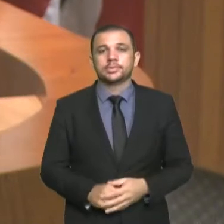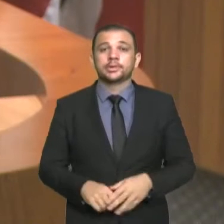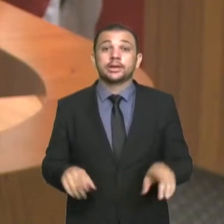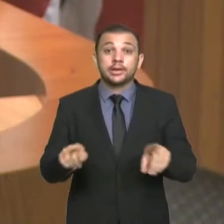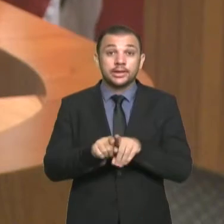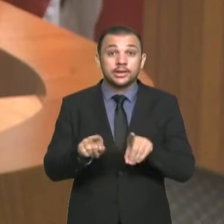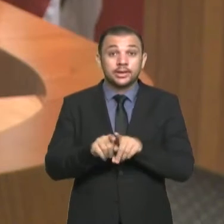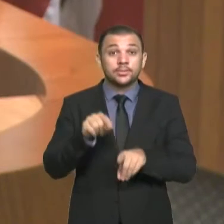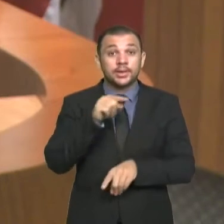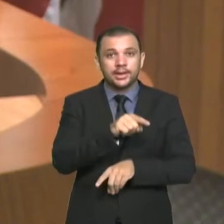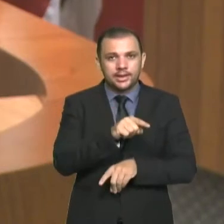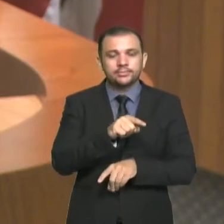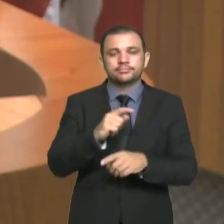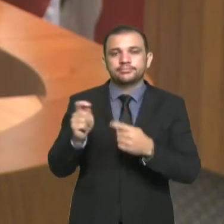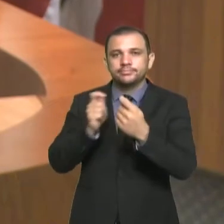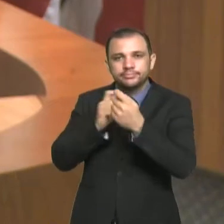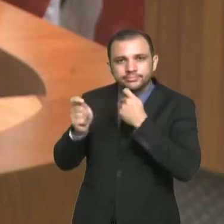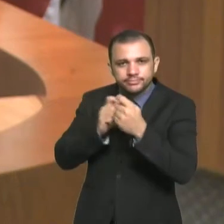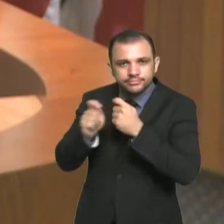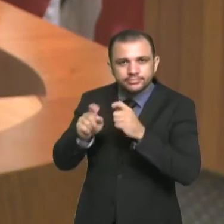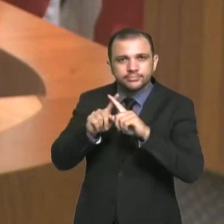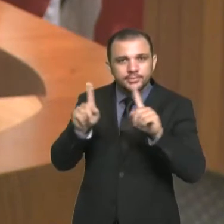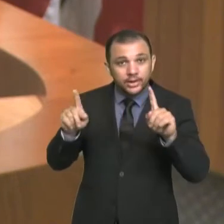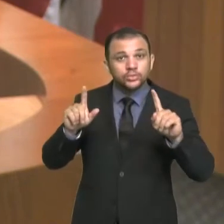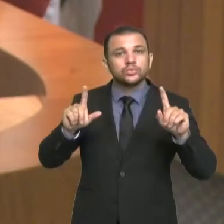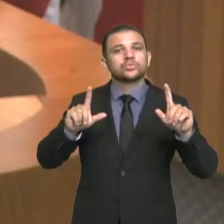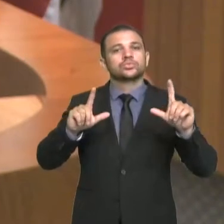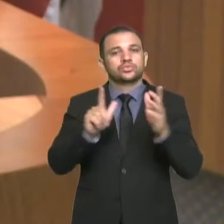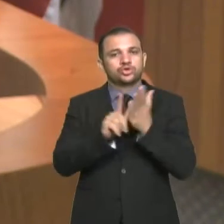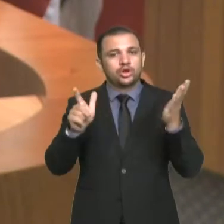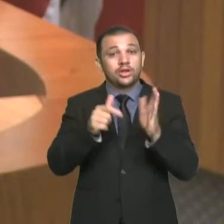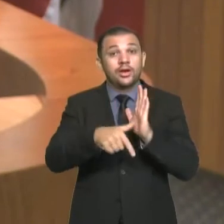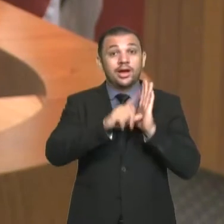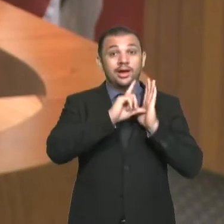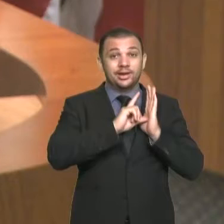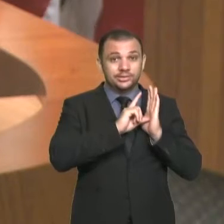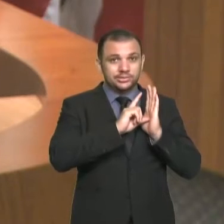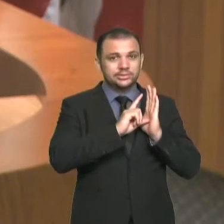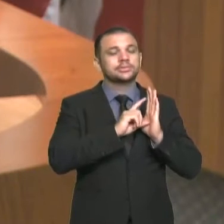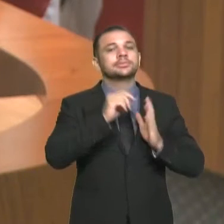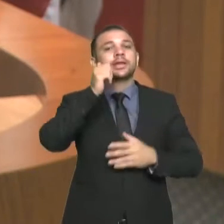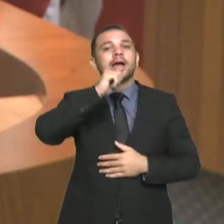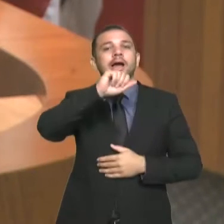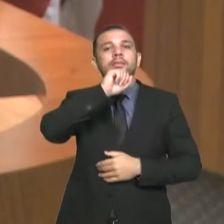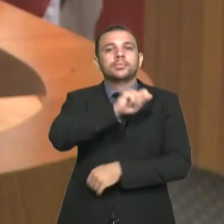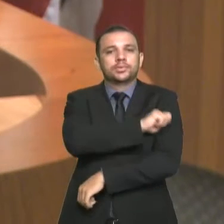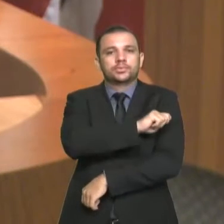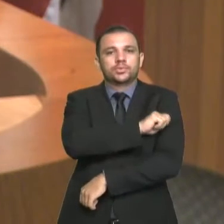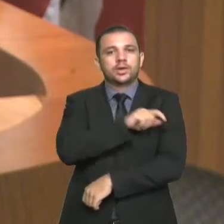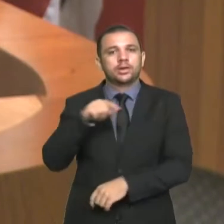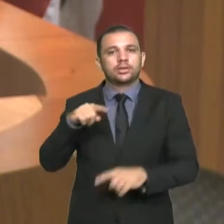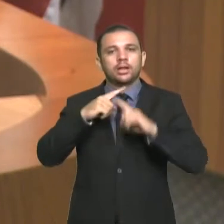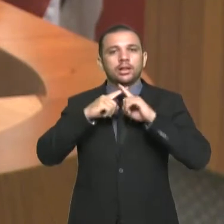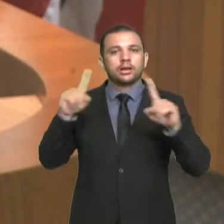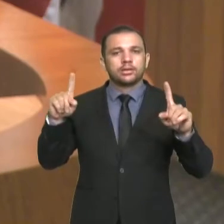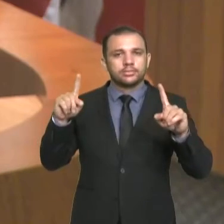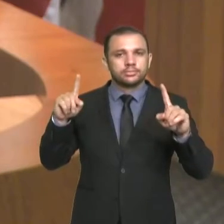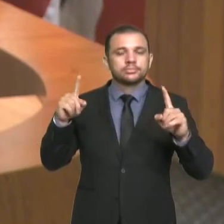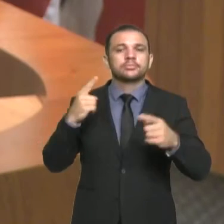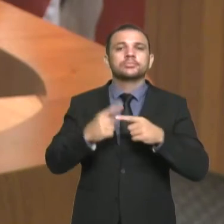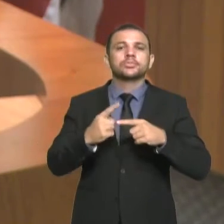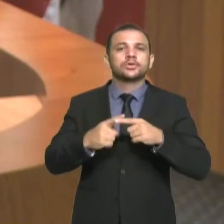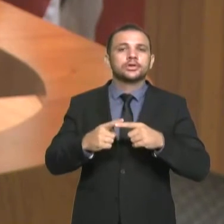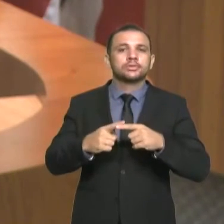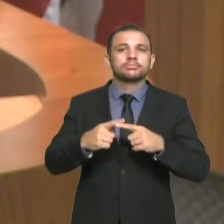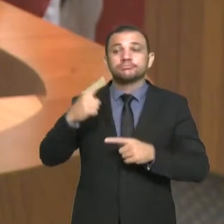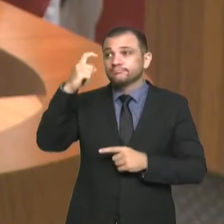antes da entrevista, a mãe de um aluno reclamava, lamentava a dificuldade para ter